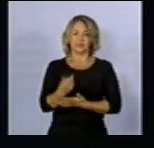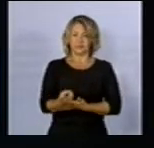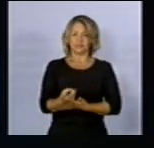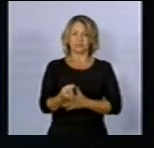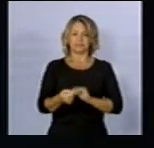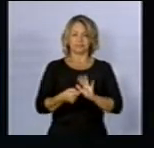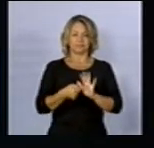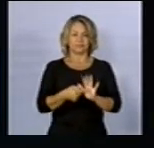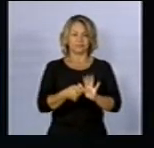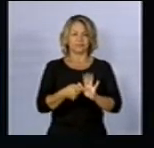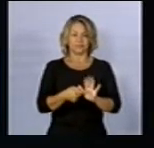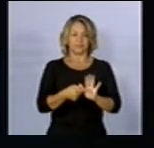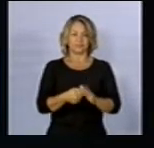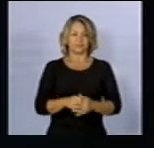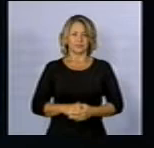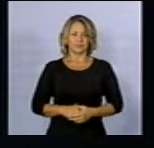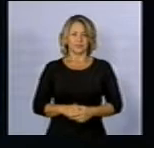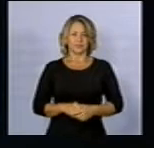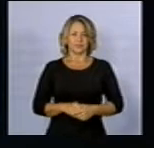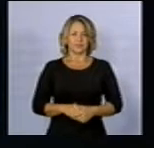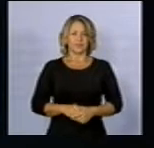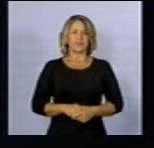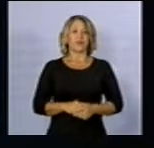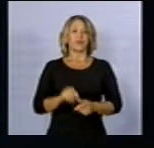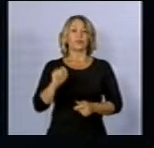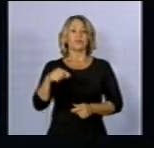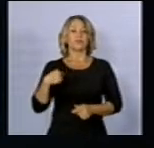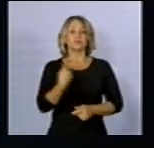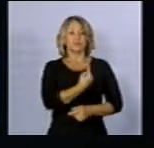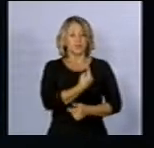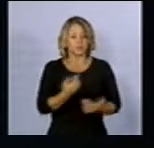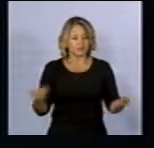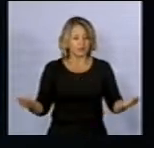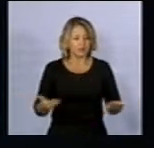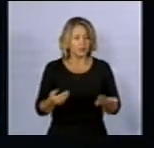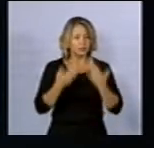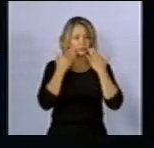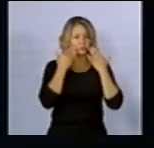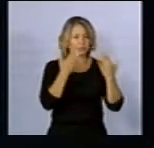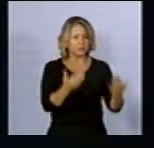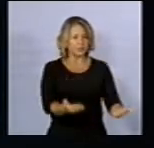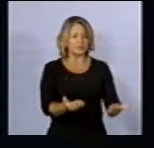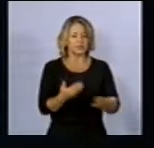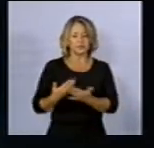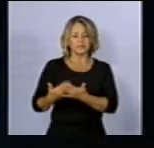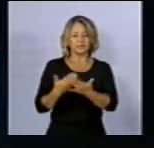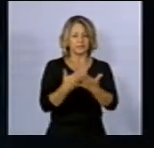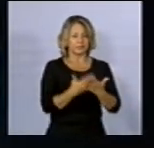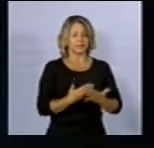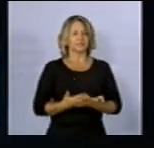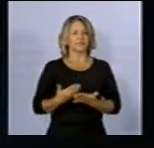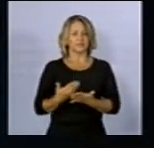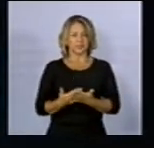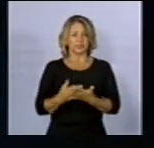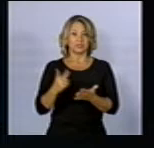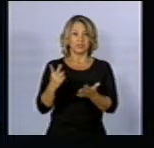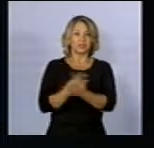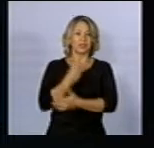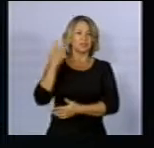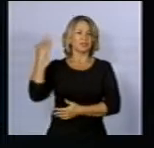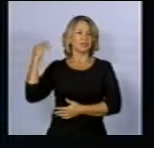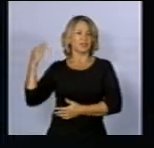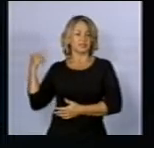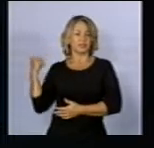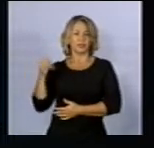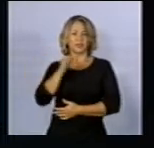nessa heterogeneidade. E o que nós trazemos aqui é um estudo que foi realizado no